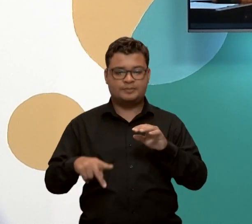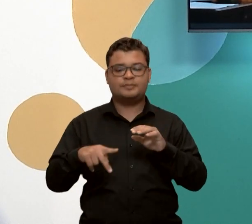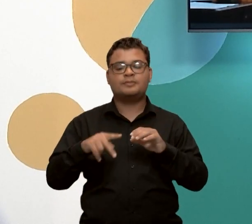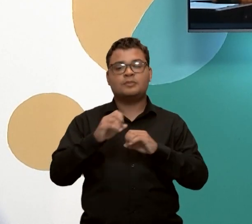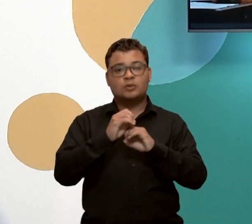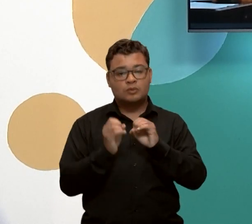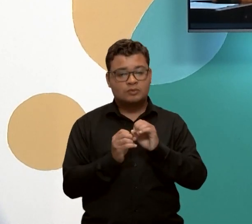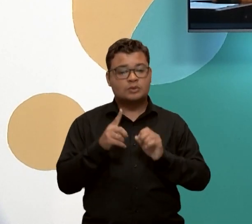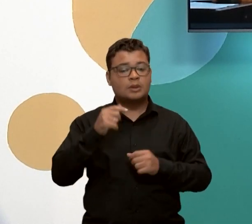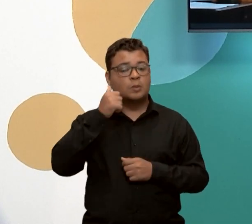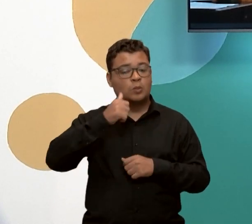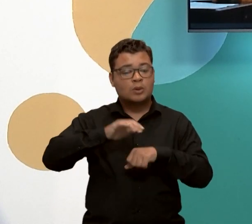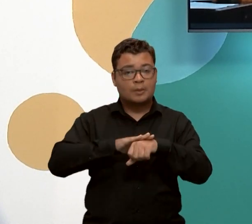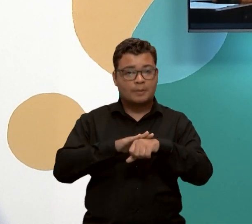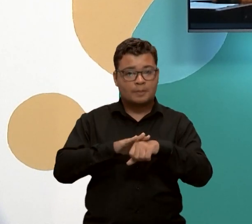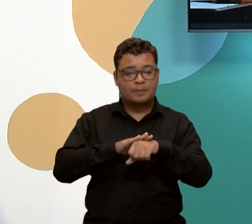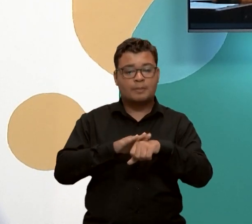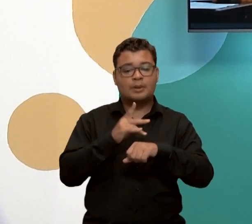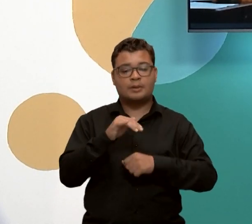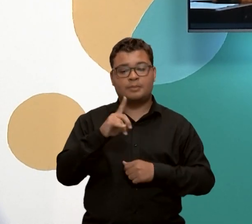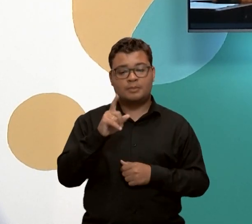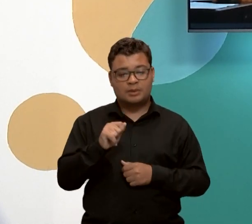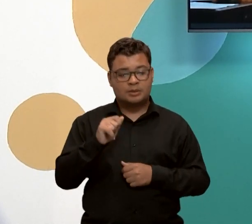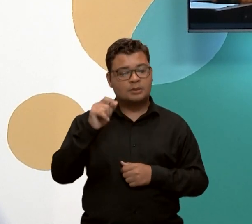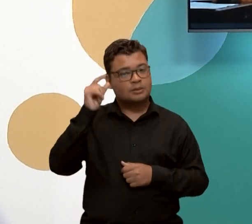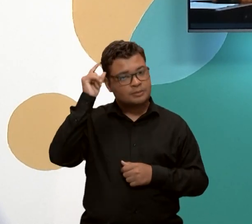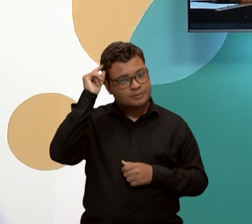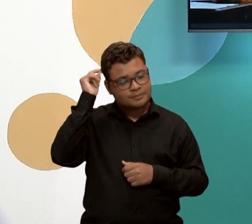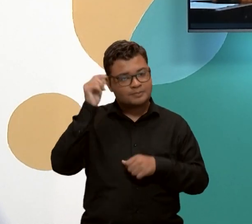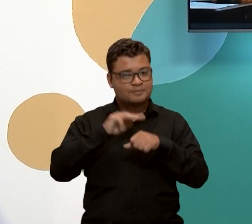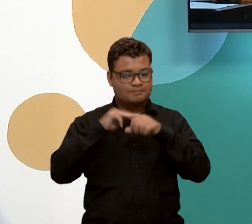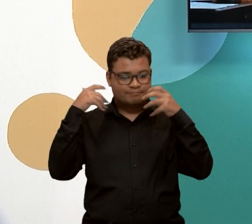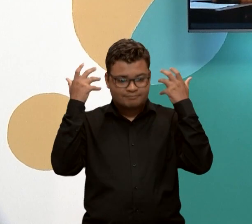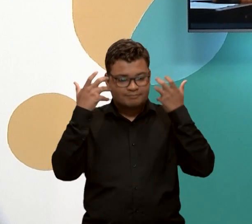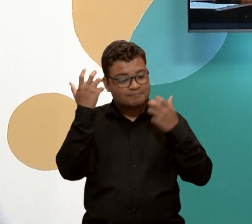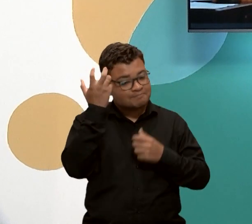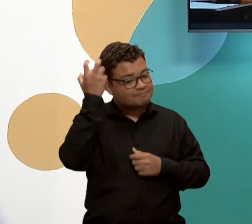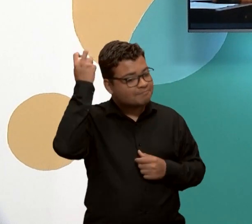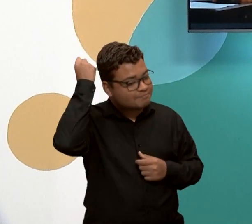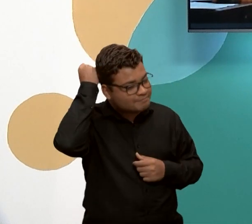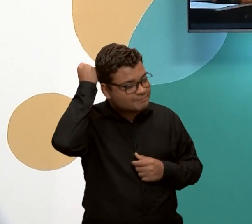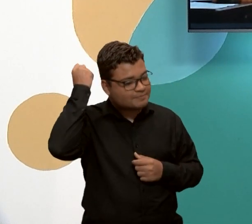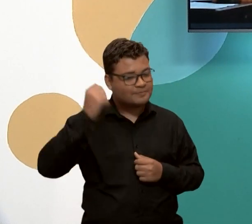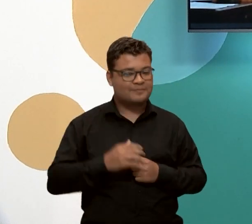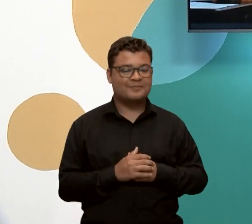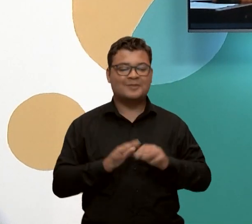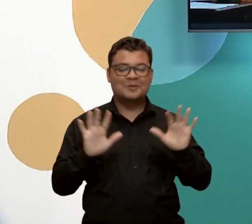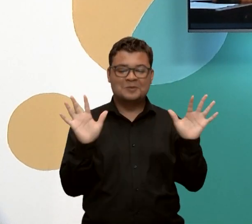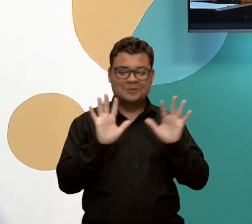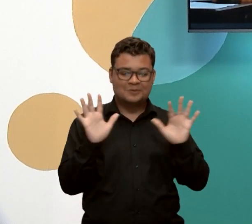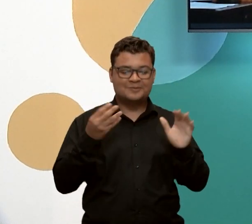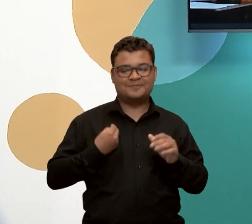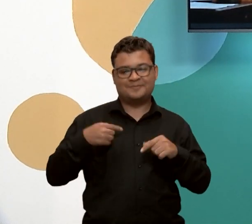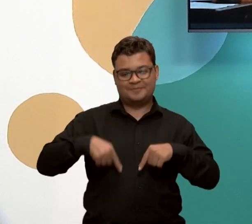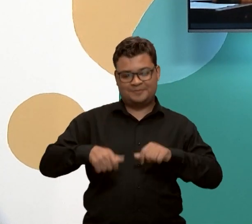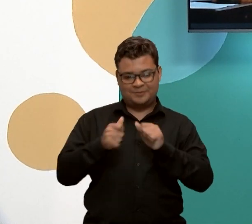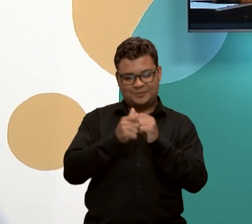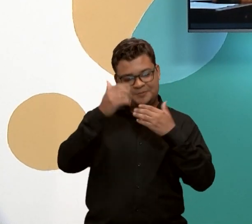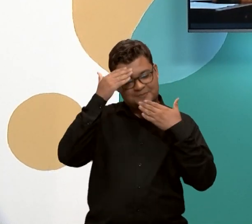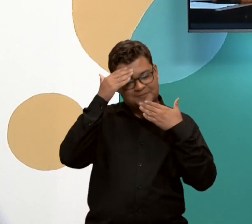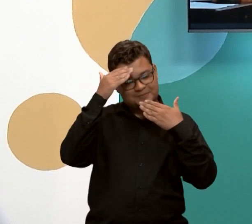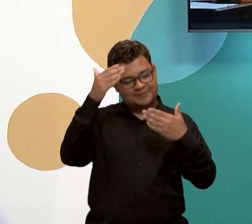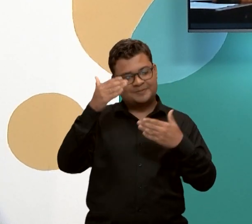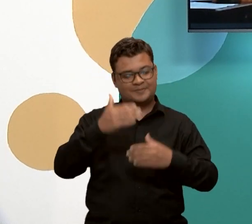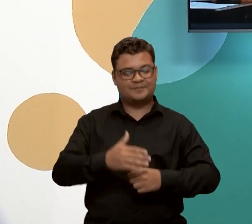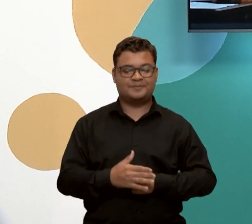cabelos castanhos e cacheados, e hoje estão amarrados em um rabo de cavalo. Olá, Kellen, muito obrigada pela sua presença, é um prazer